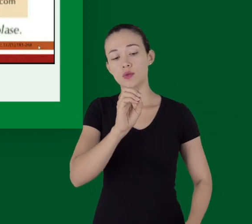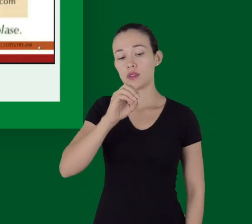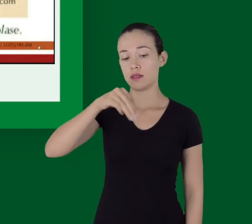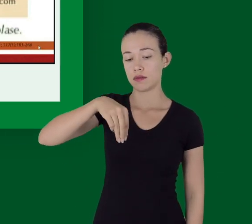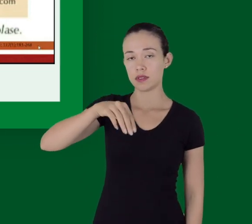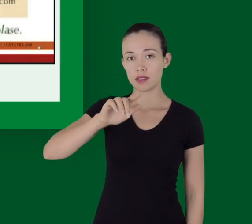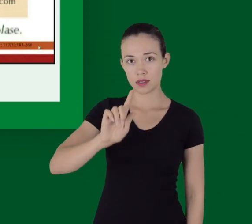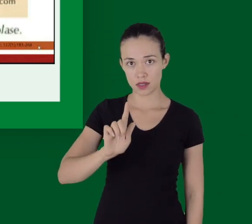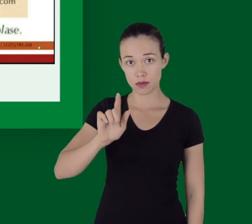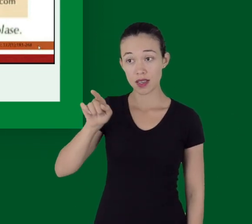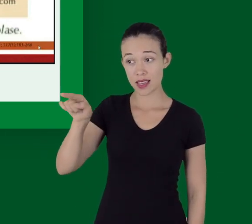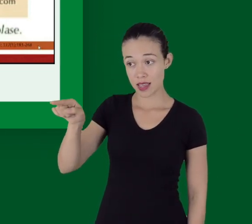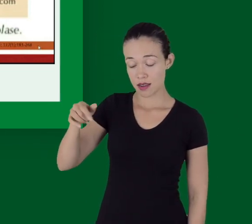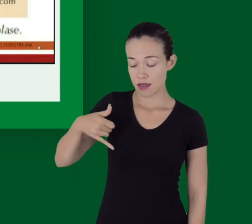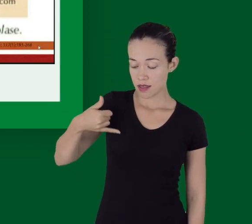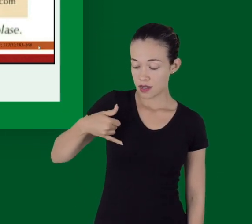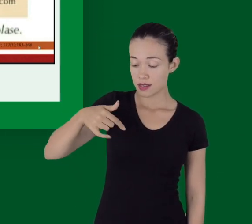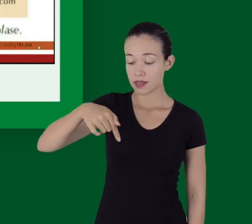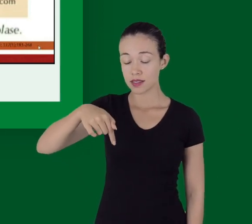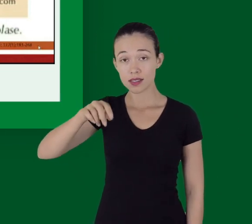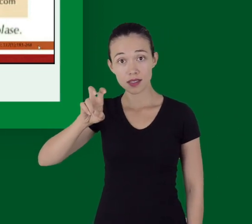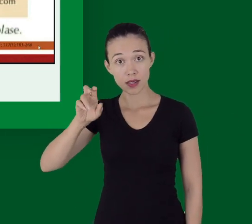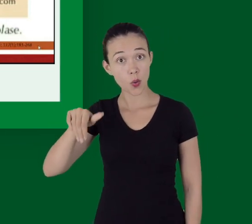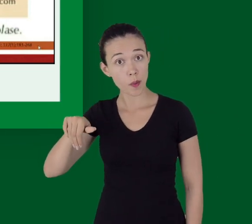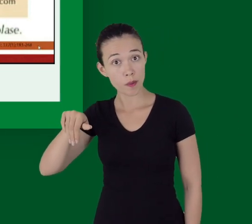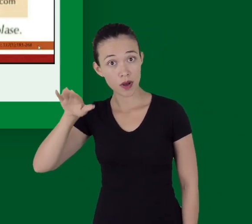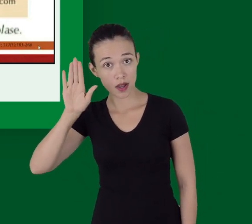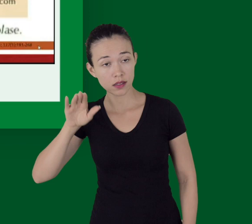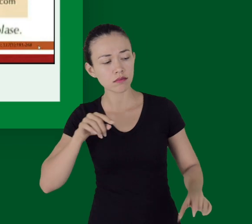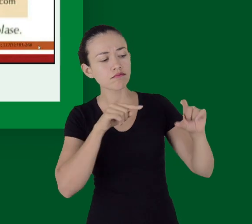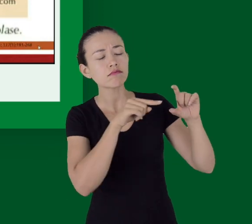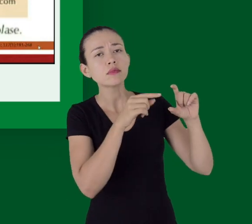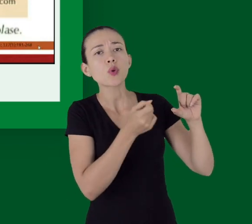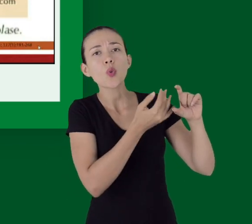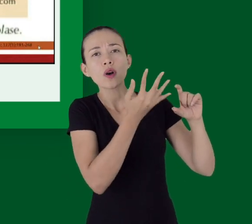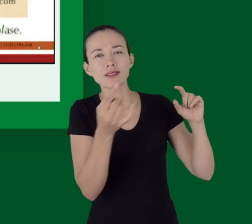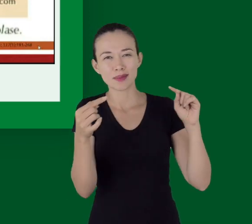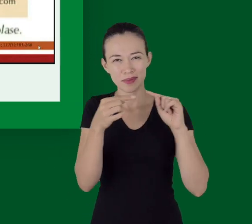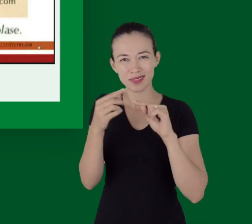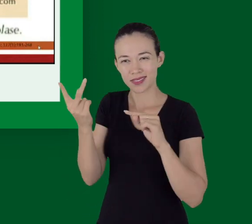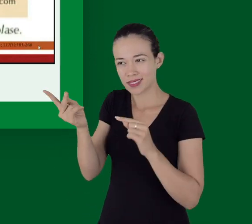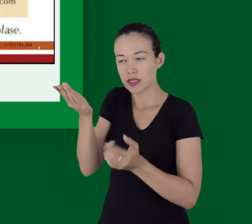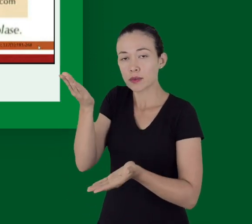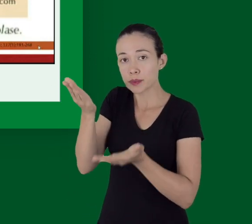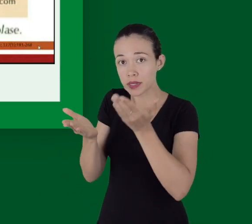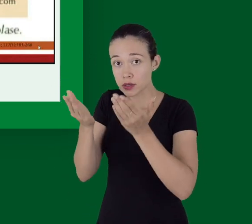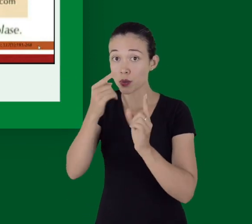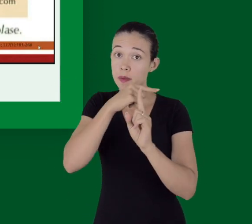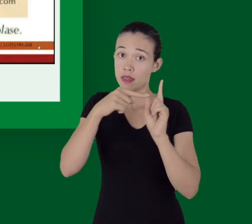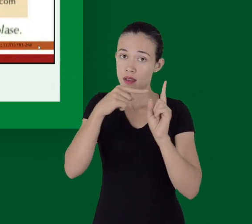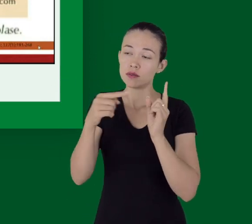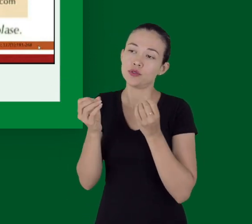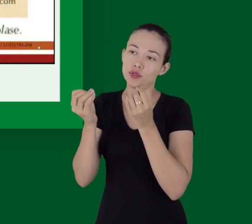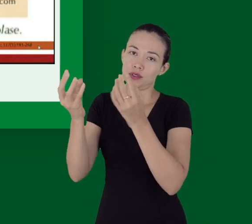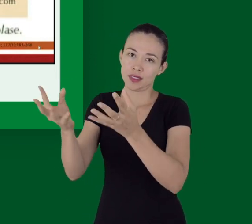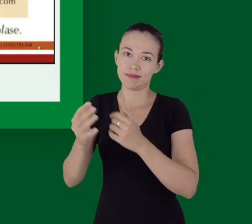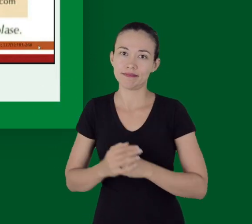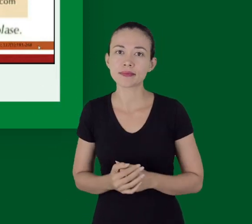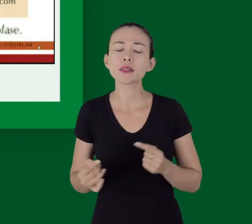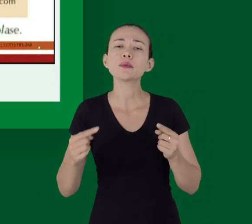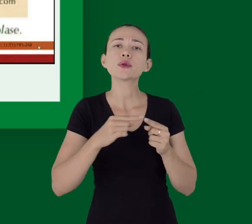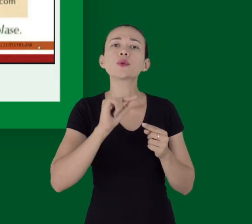anos, você faz a metade da dose. Então, é por peso, o Metalise. É um pozinho, você vai fazer a diluição e vai